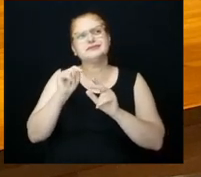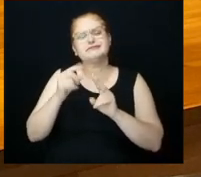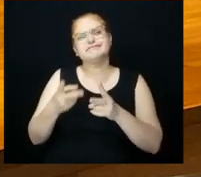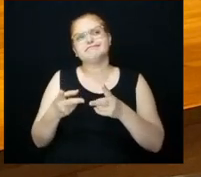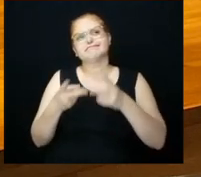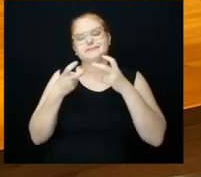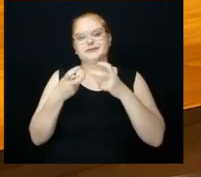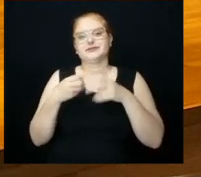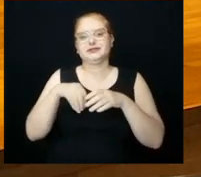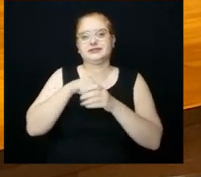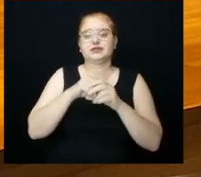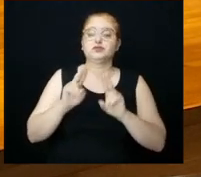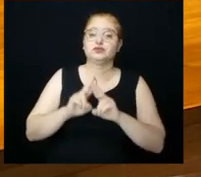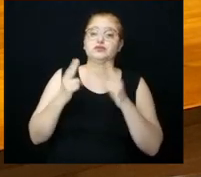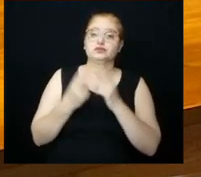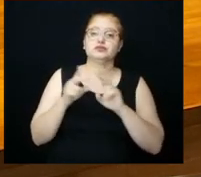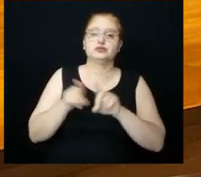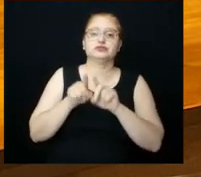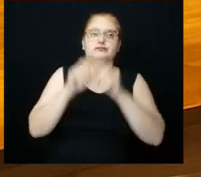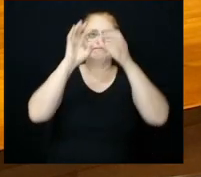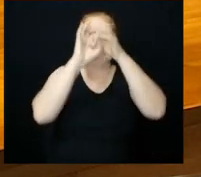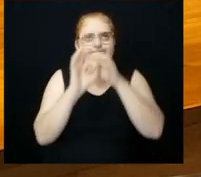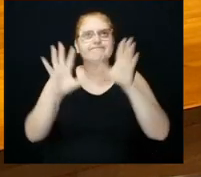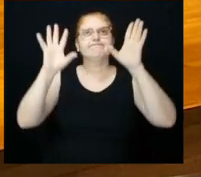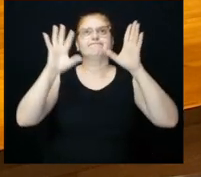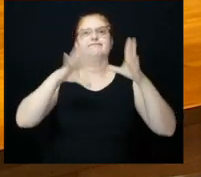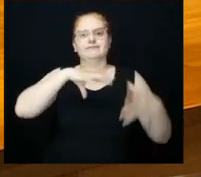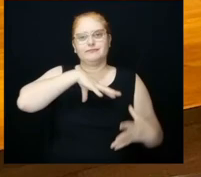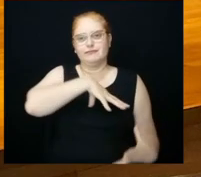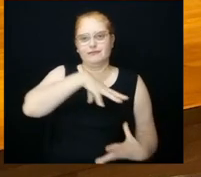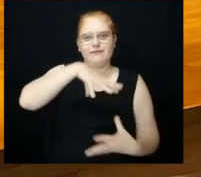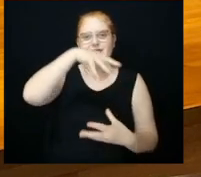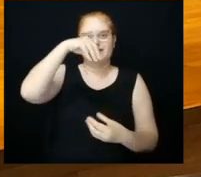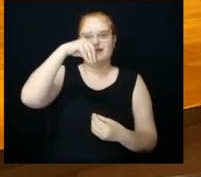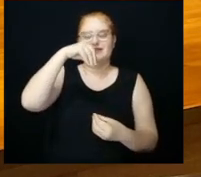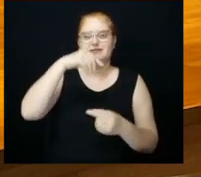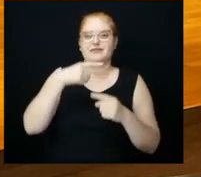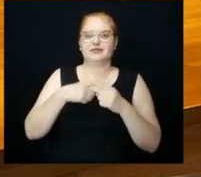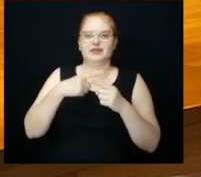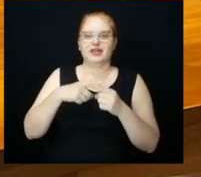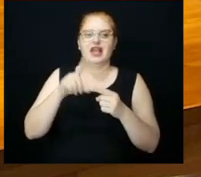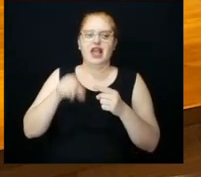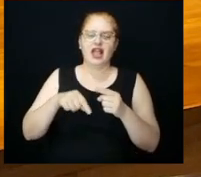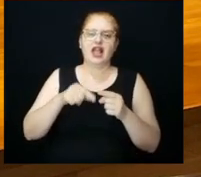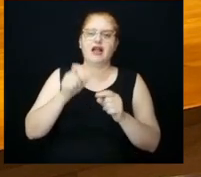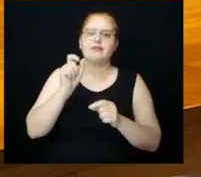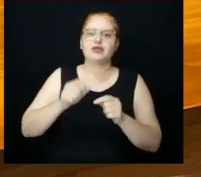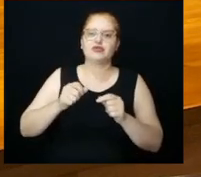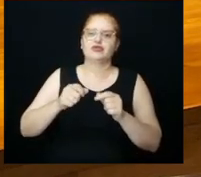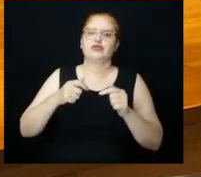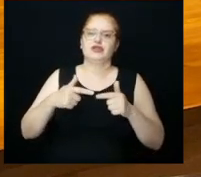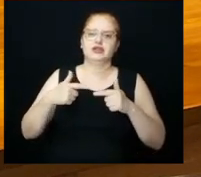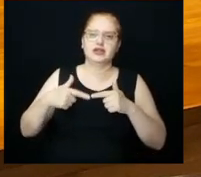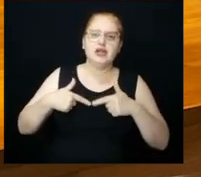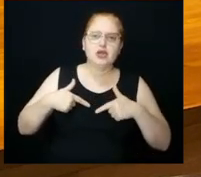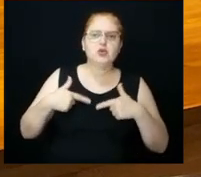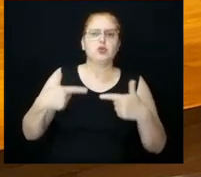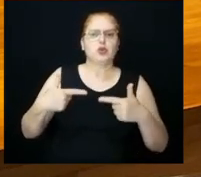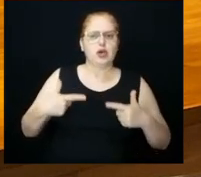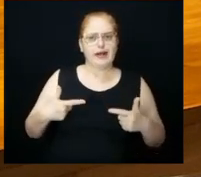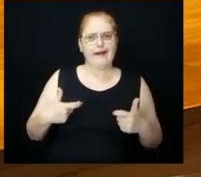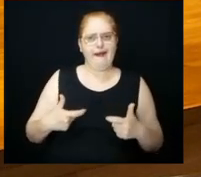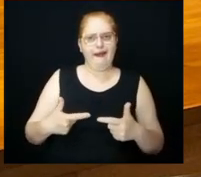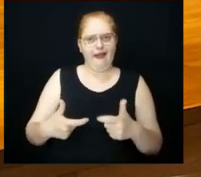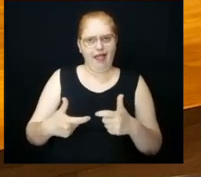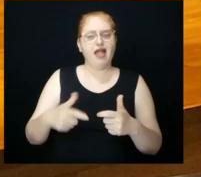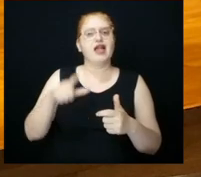reconhecer dentro daquele universo e para libertar os seus fantasmas, porque ele foi uma pessoa que lutou na guerra, então ele tem muito dessa